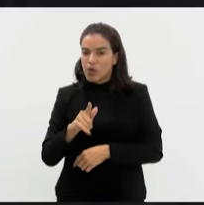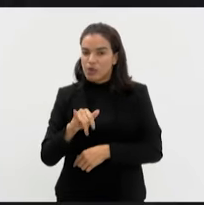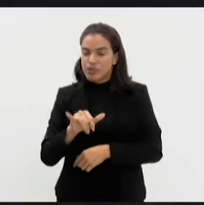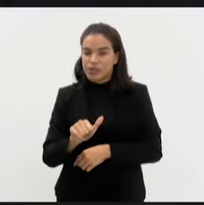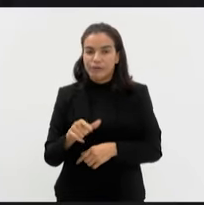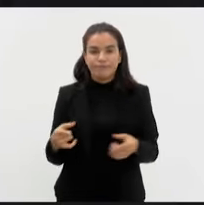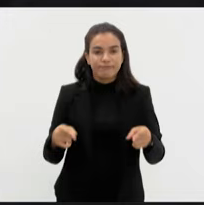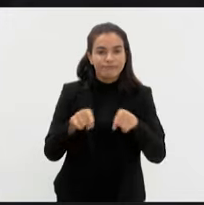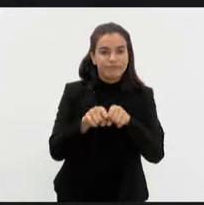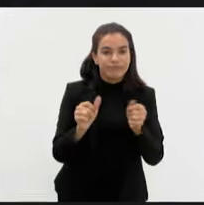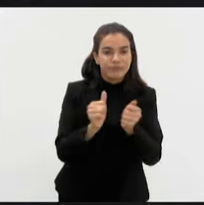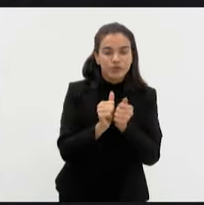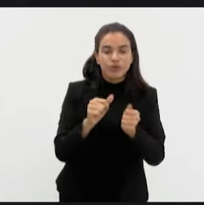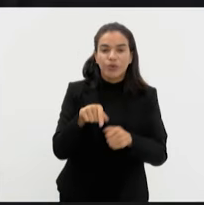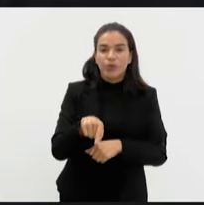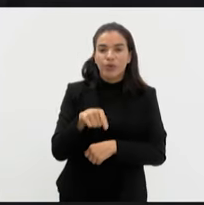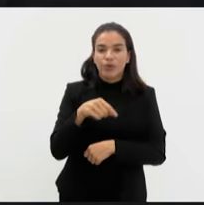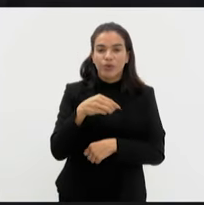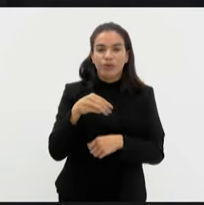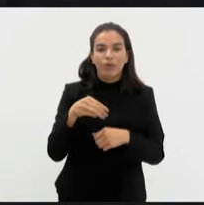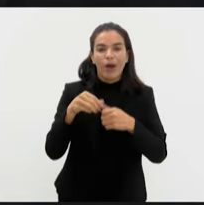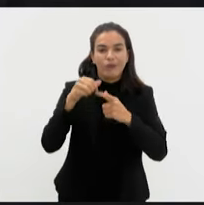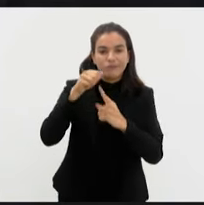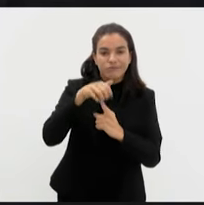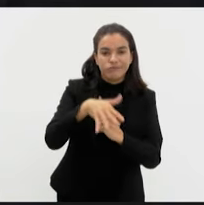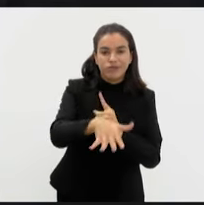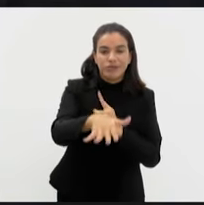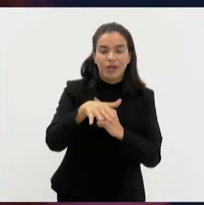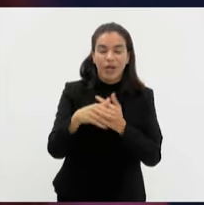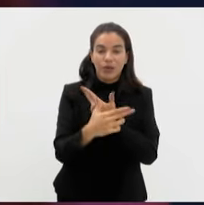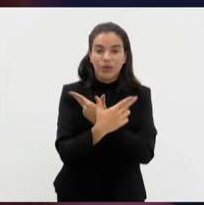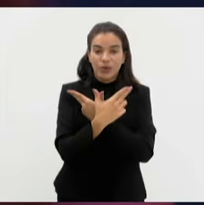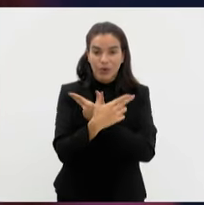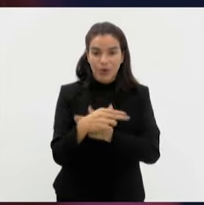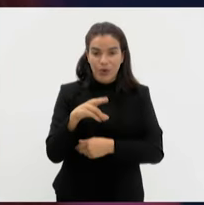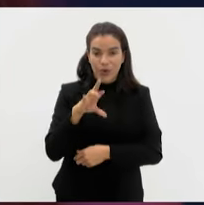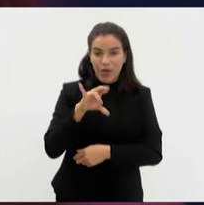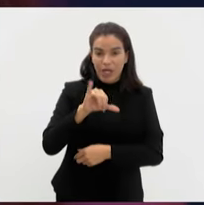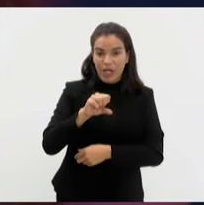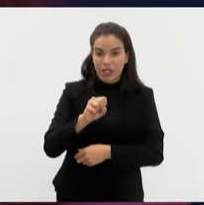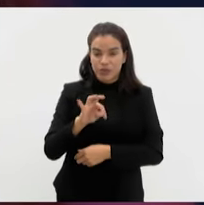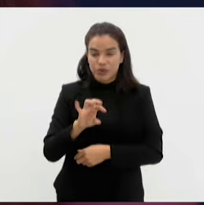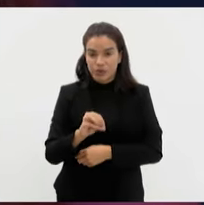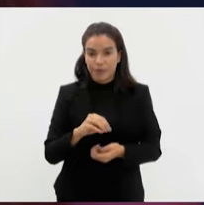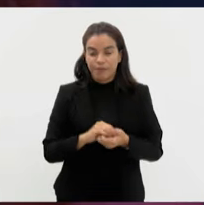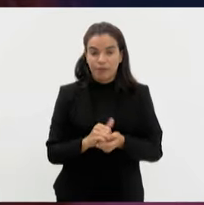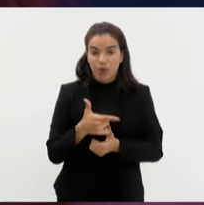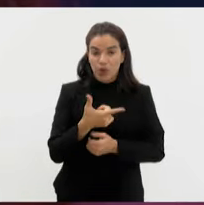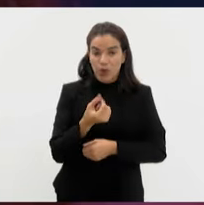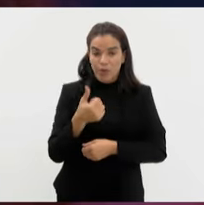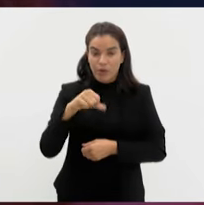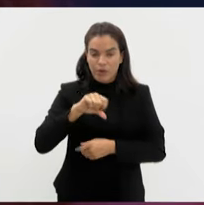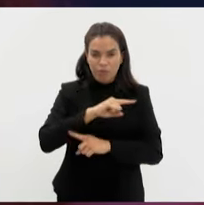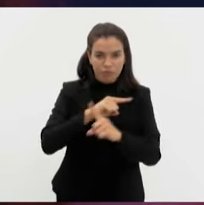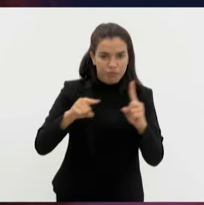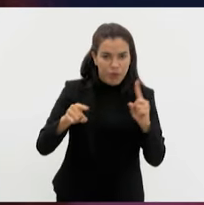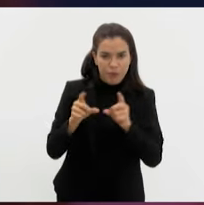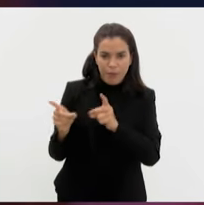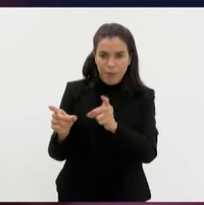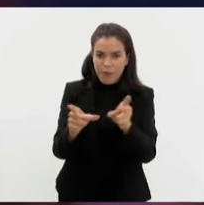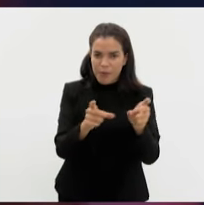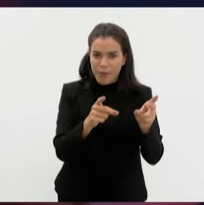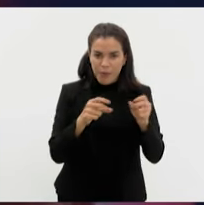em parceria com o Santuário Arquidiocesano Cristo Redentor. Desde 2009, a Anvisa proibiu o comércio